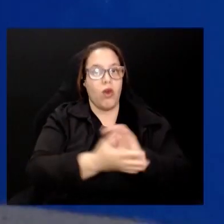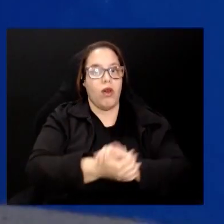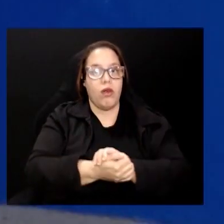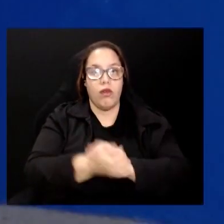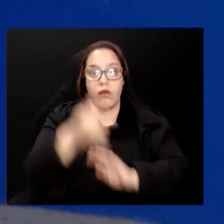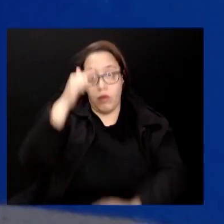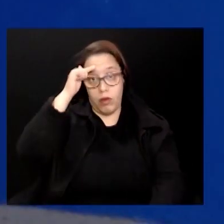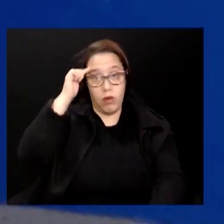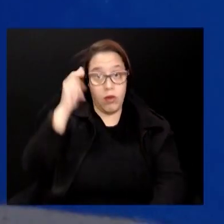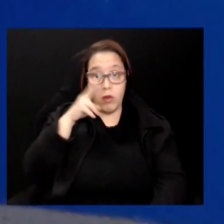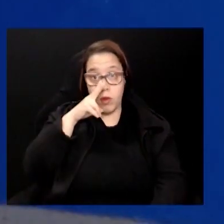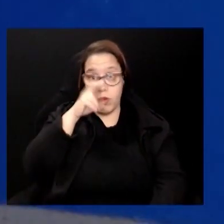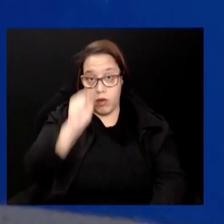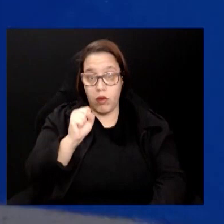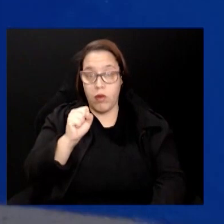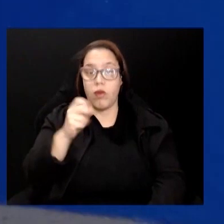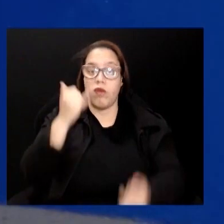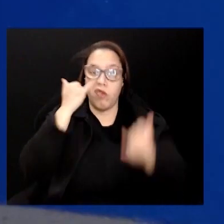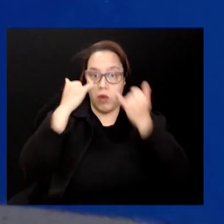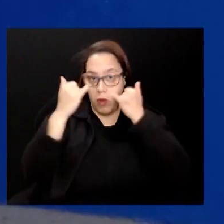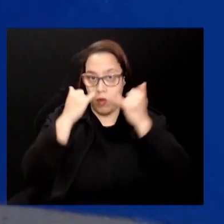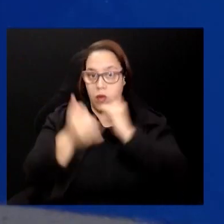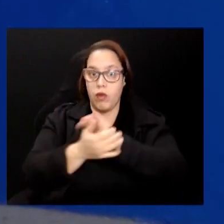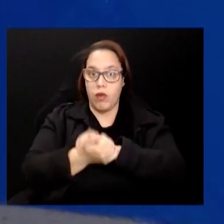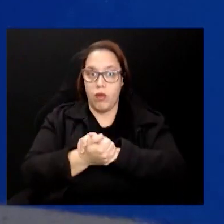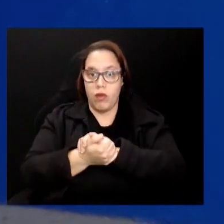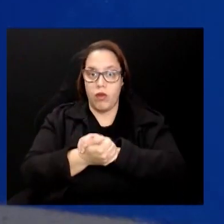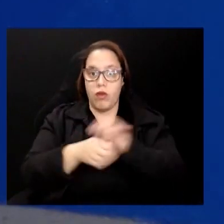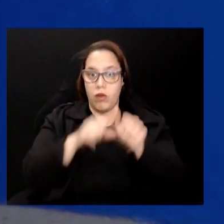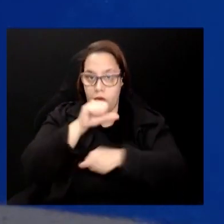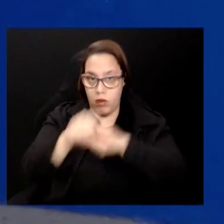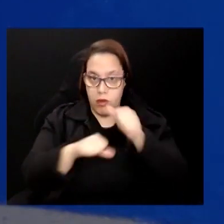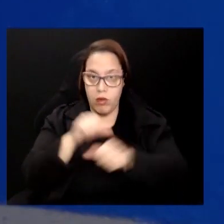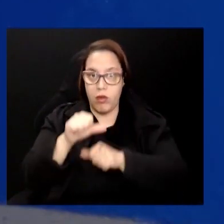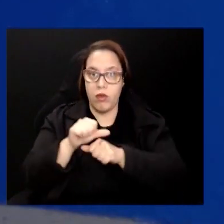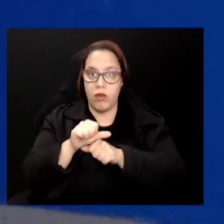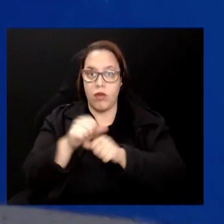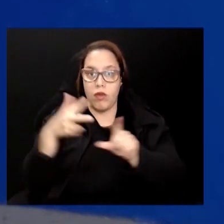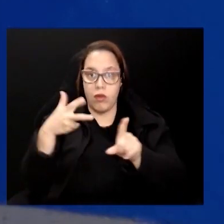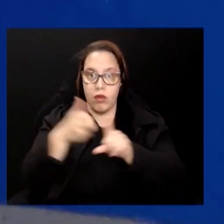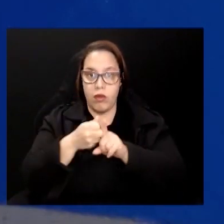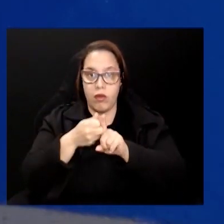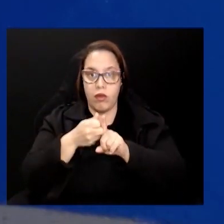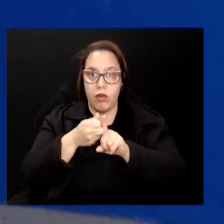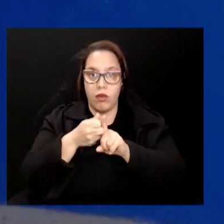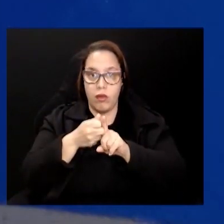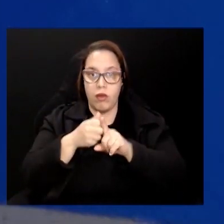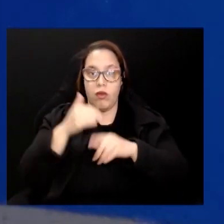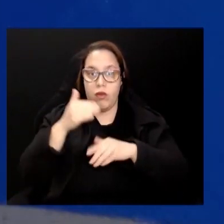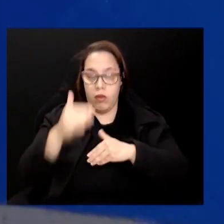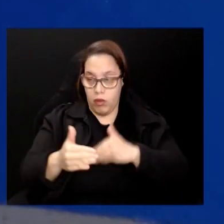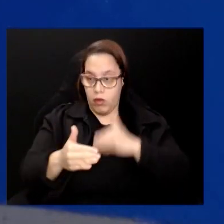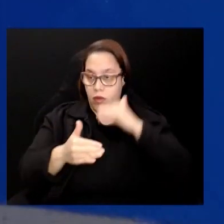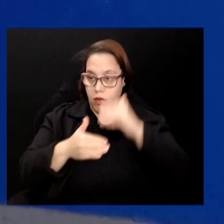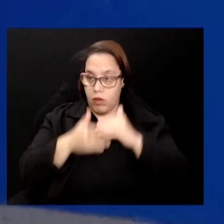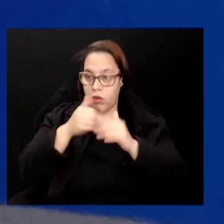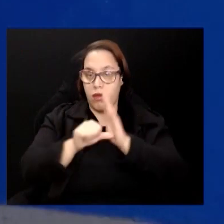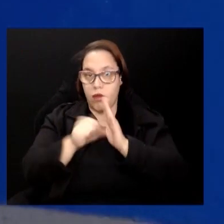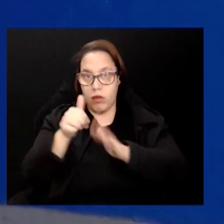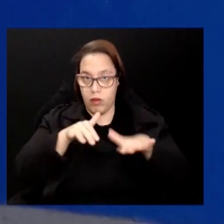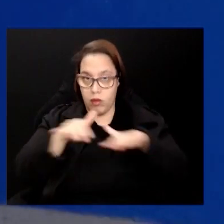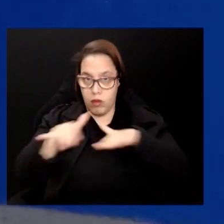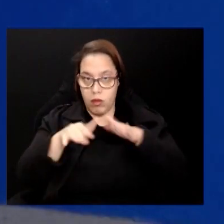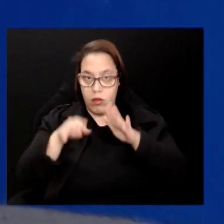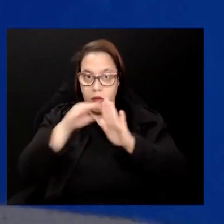as informações, a troca de vacina ela será feita de forma gradual. Neste primeiro momento, o esquema passa a ser o